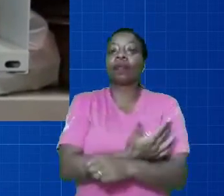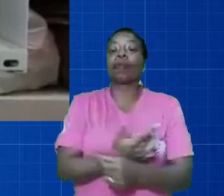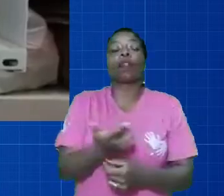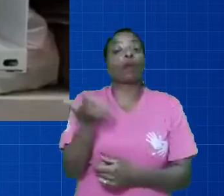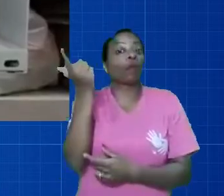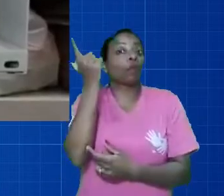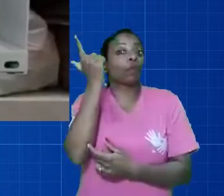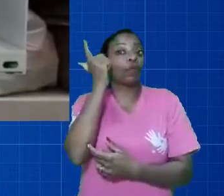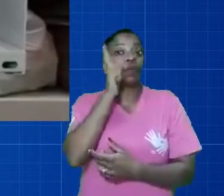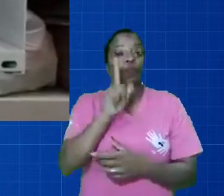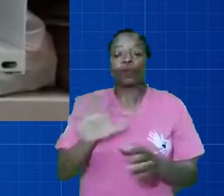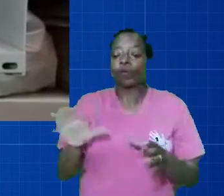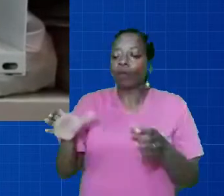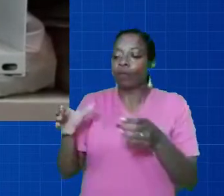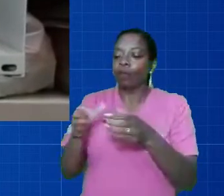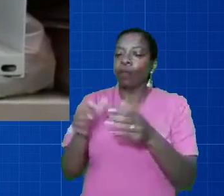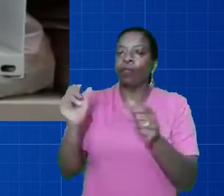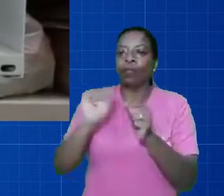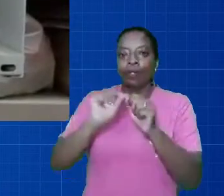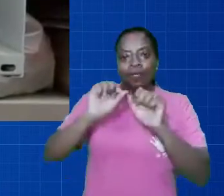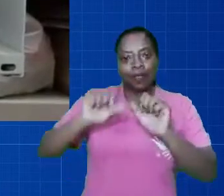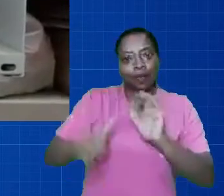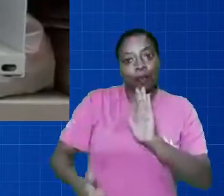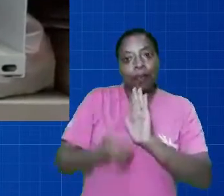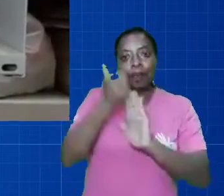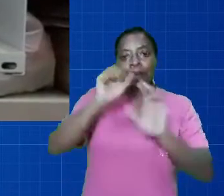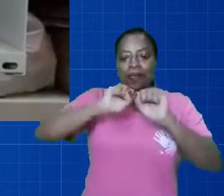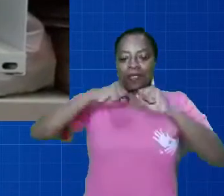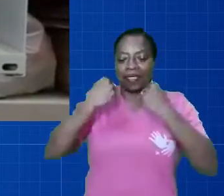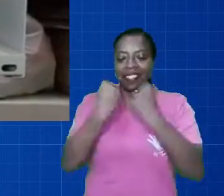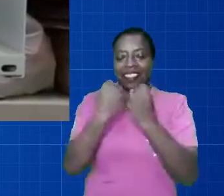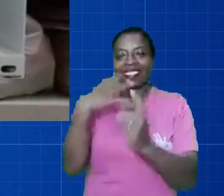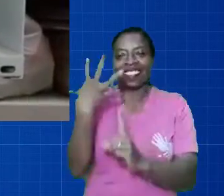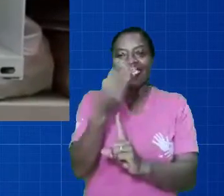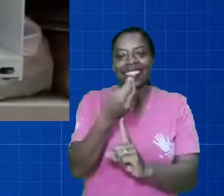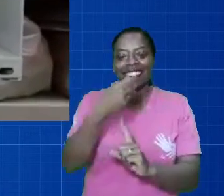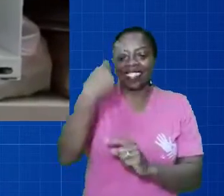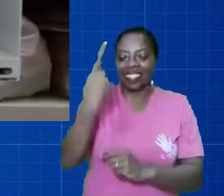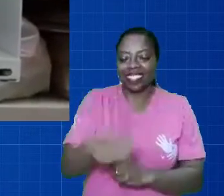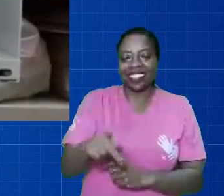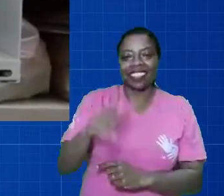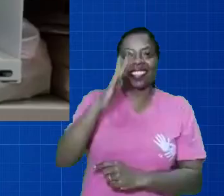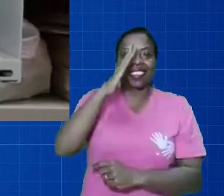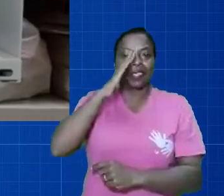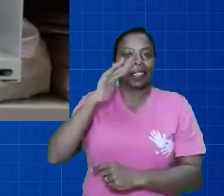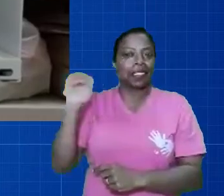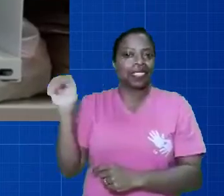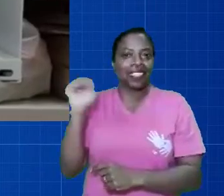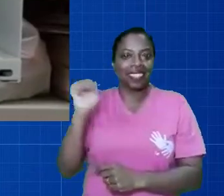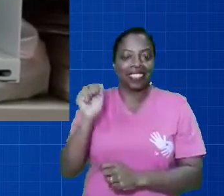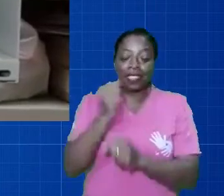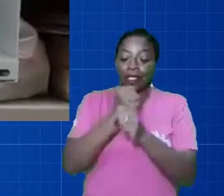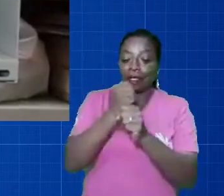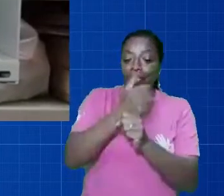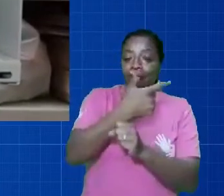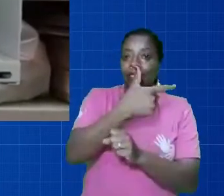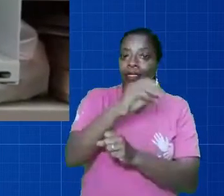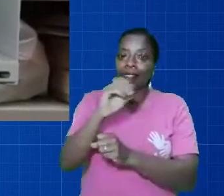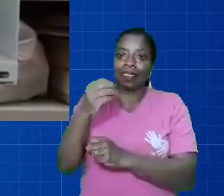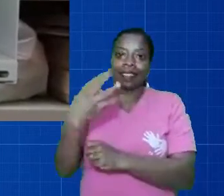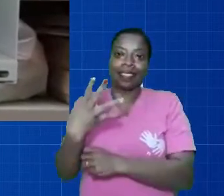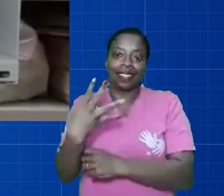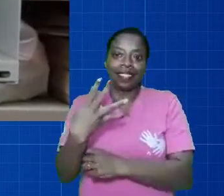seminário de arte de Araucária, em 2004. E foi assim, com apoio, claro,